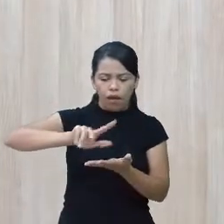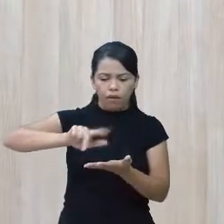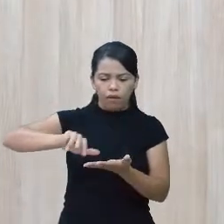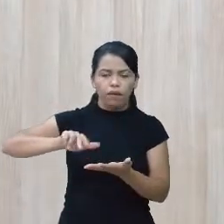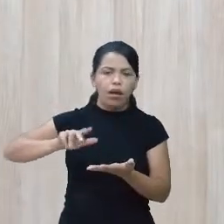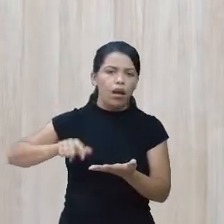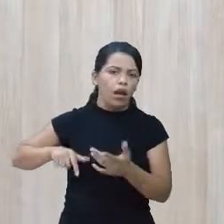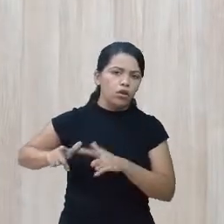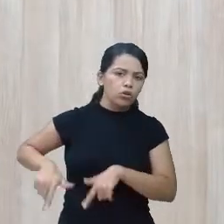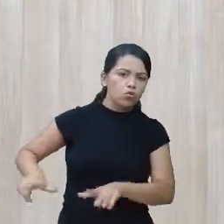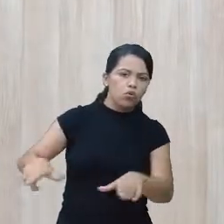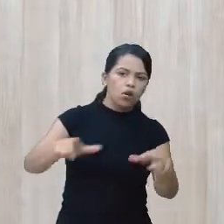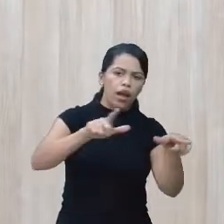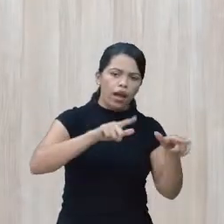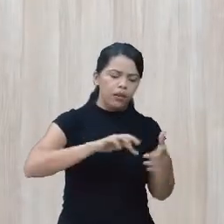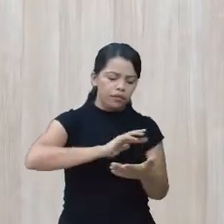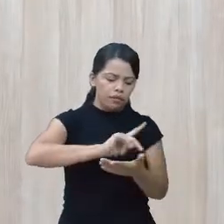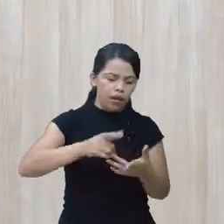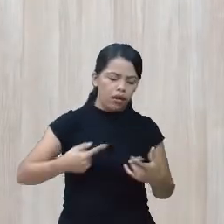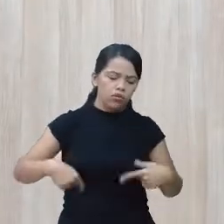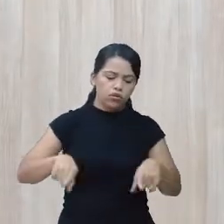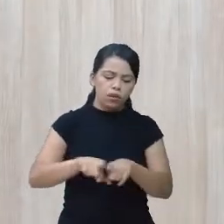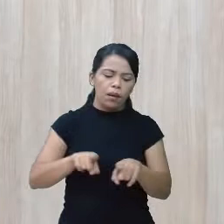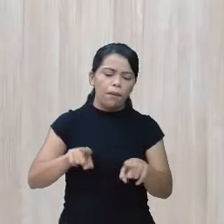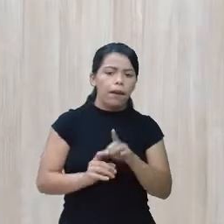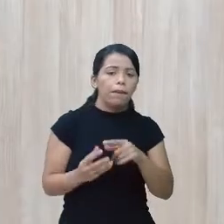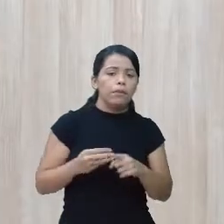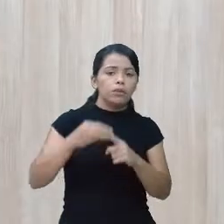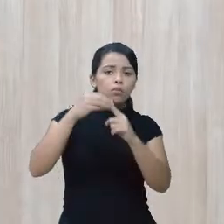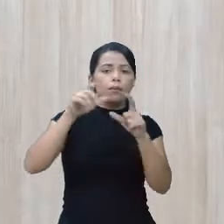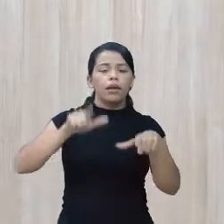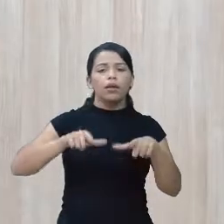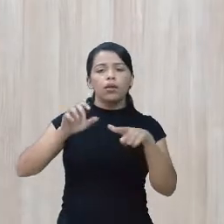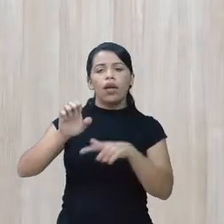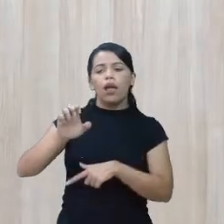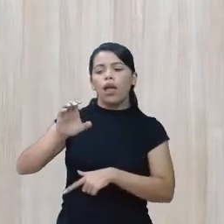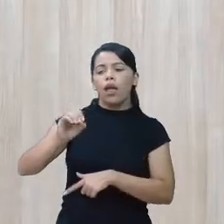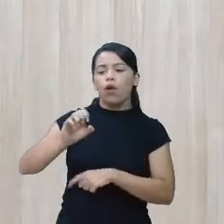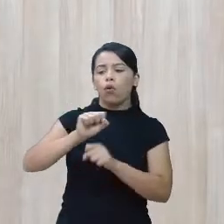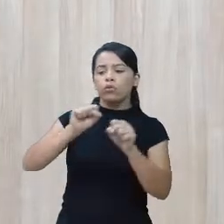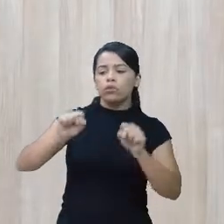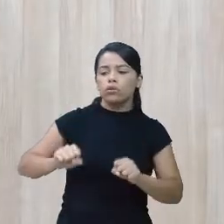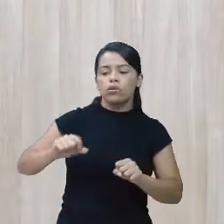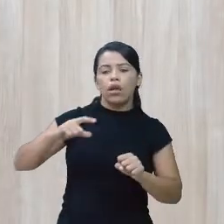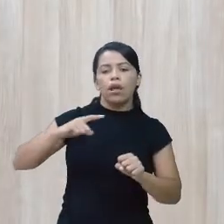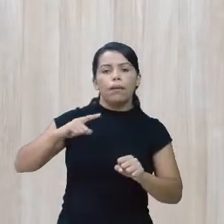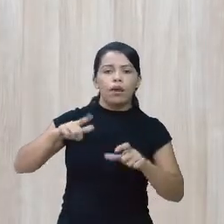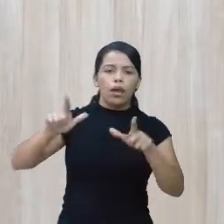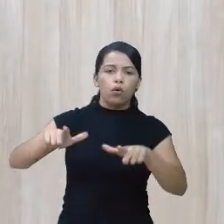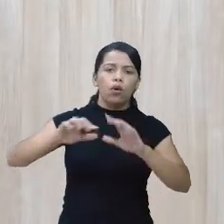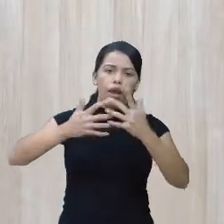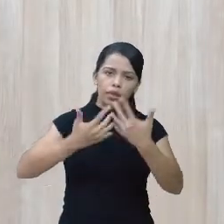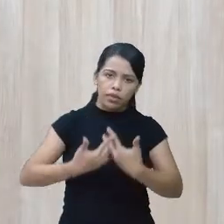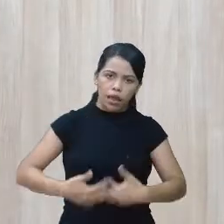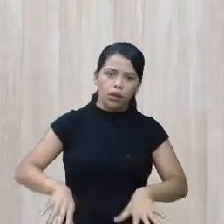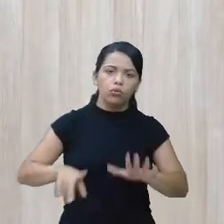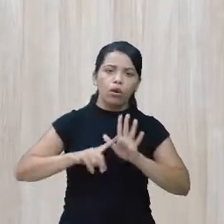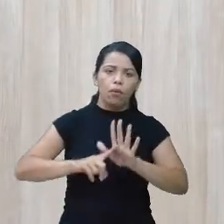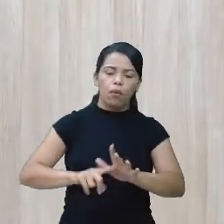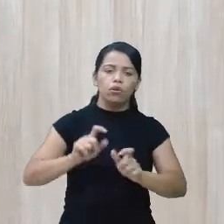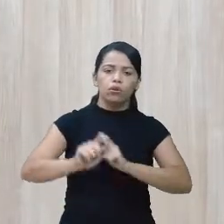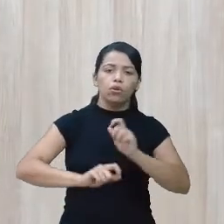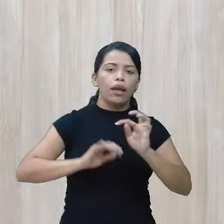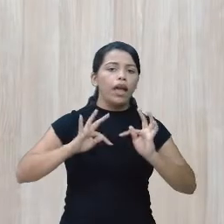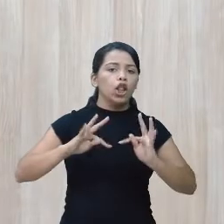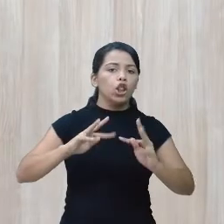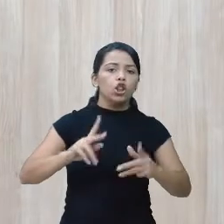sonoridades, nos diversos ambientes, principalmente nos ecossistemas, né, nos ambientes naturais, eles indicam todo o